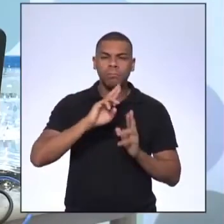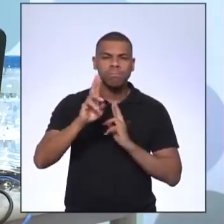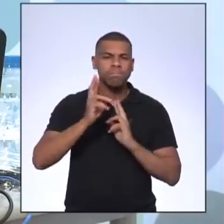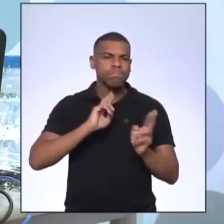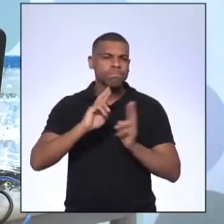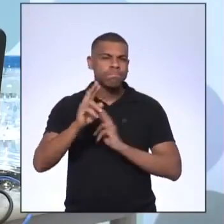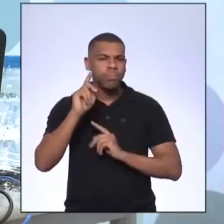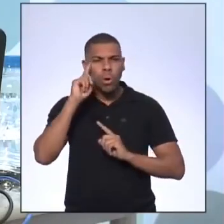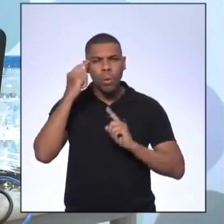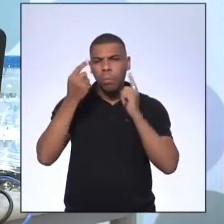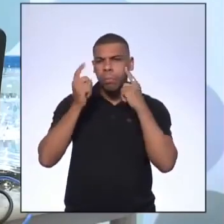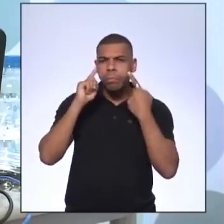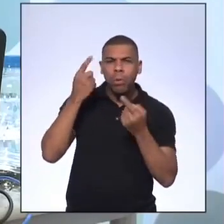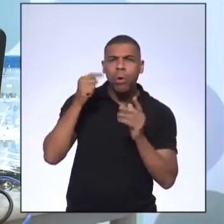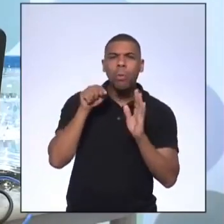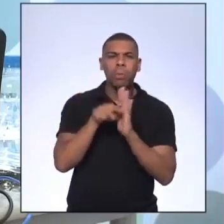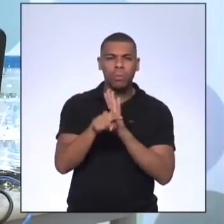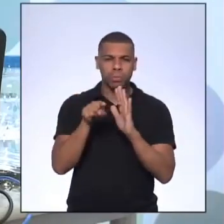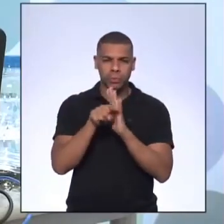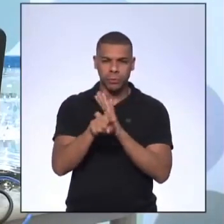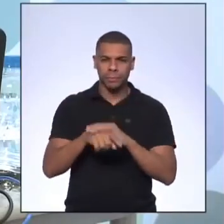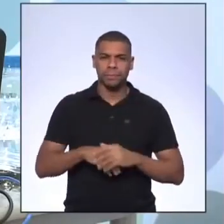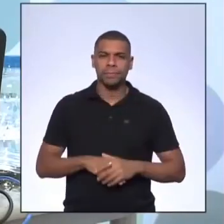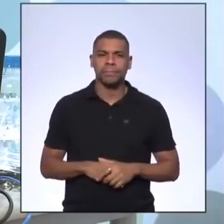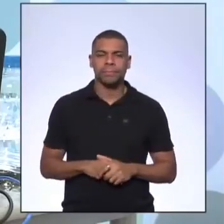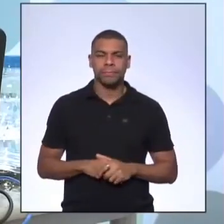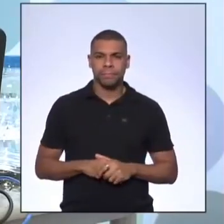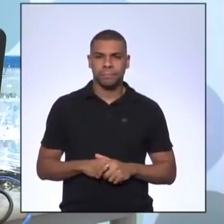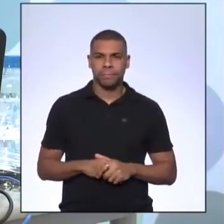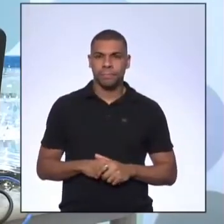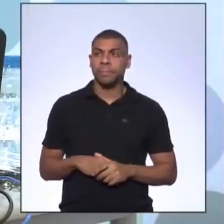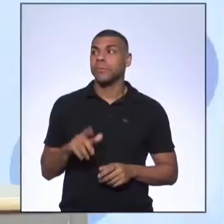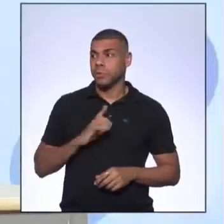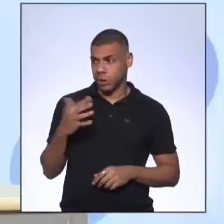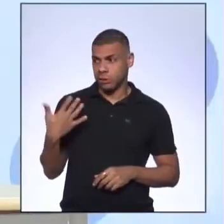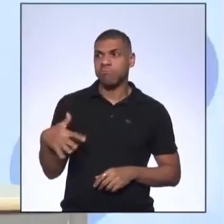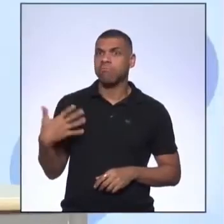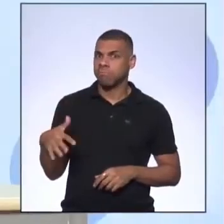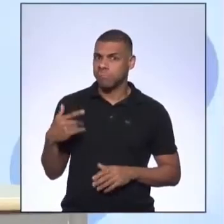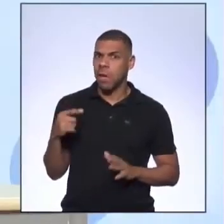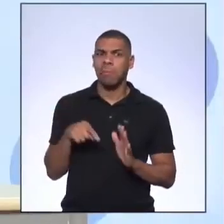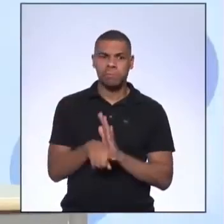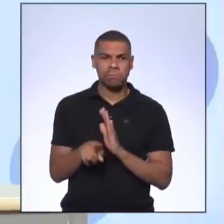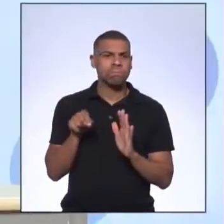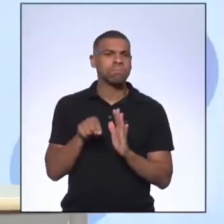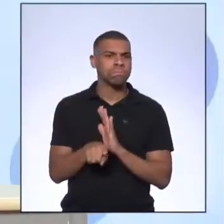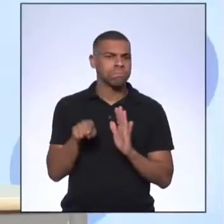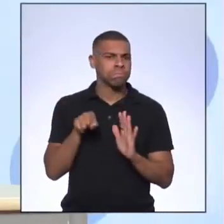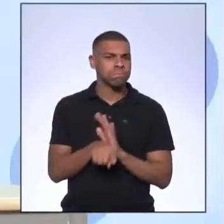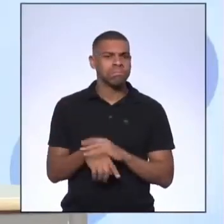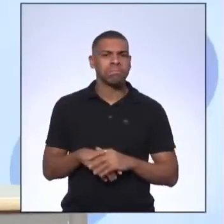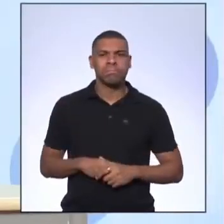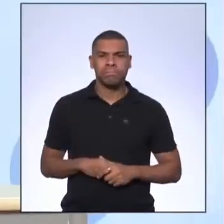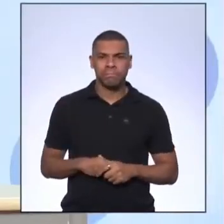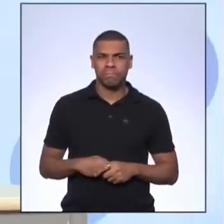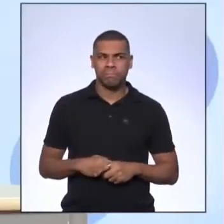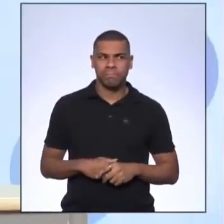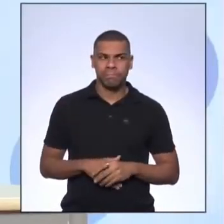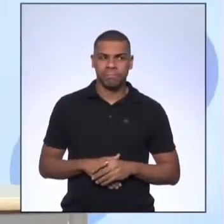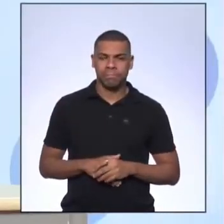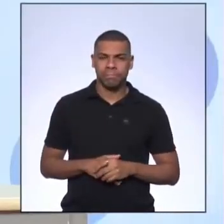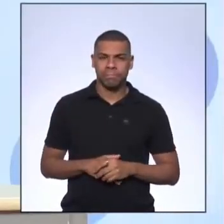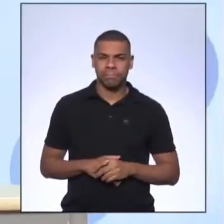alguma pergunta, alguma coisa que eles tiverem, ok? Está aberto aí? Bastante perguntas, professora. Eita, tem bastante pergunta. Bastante